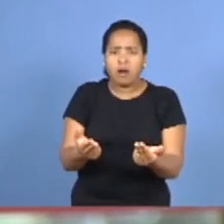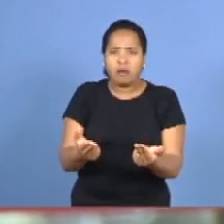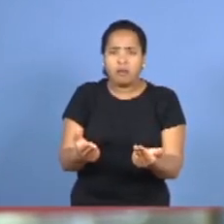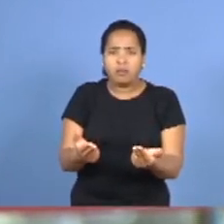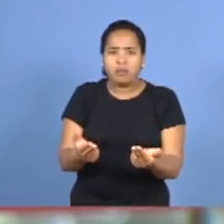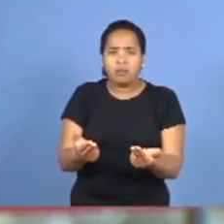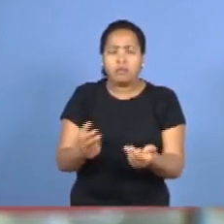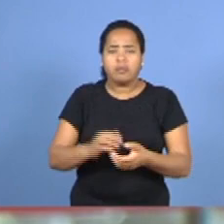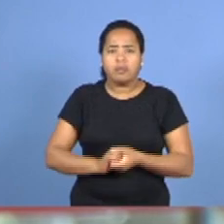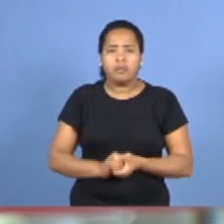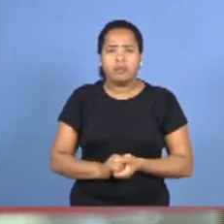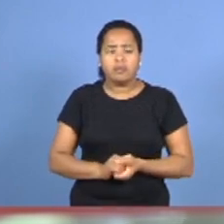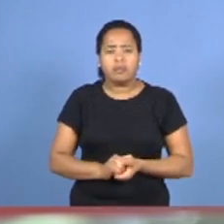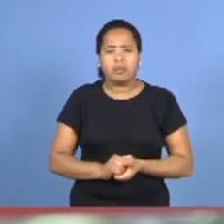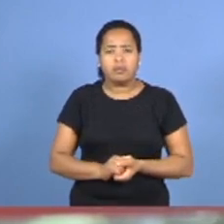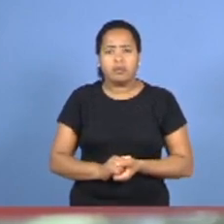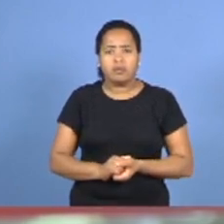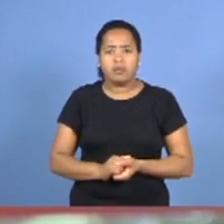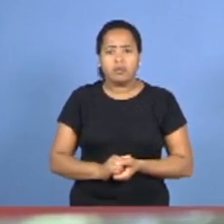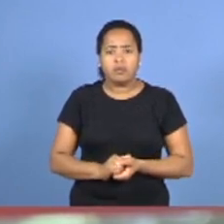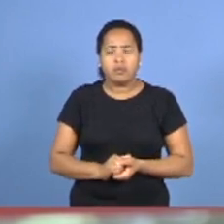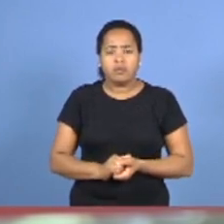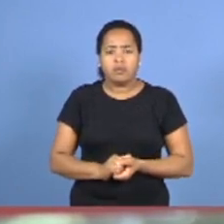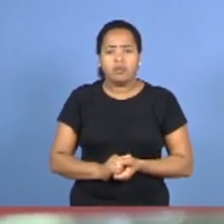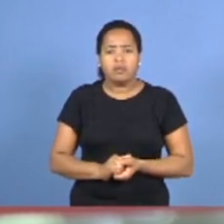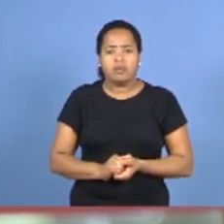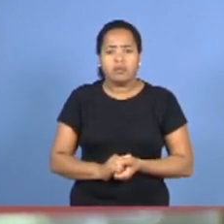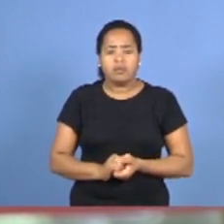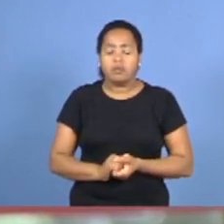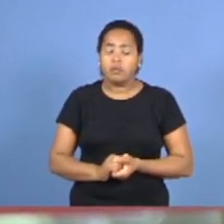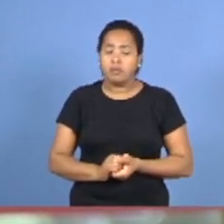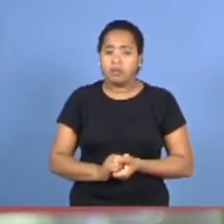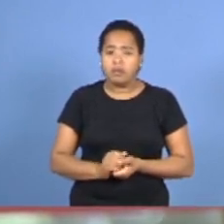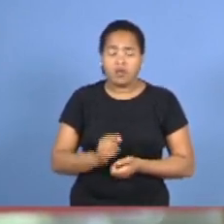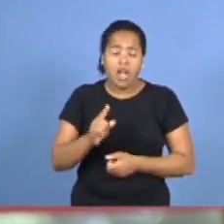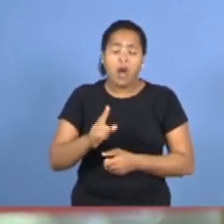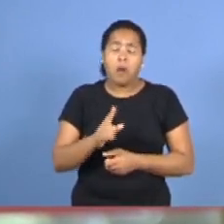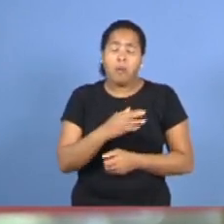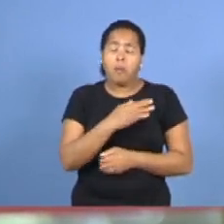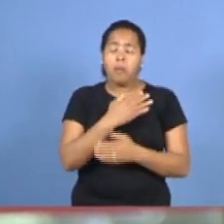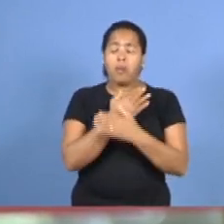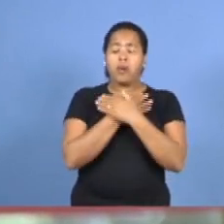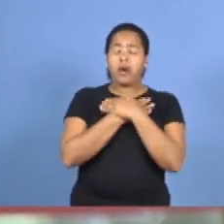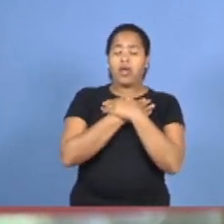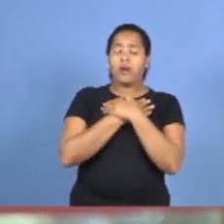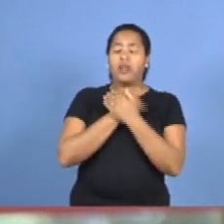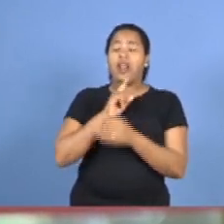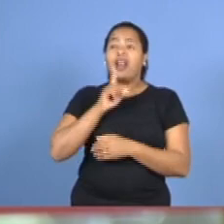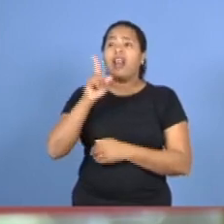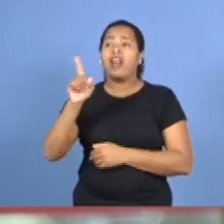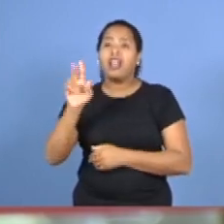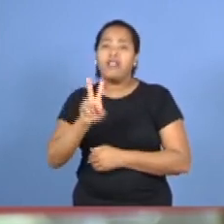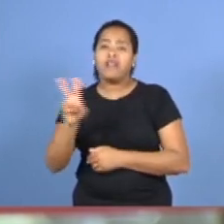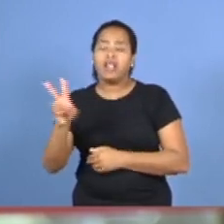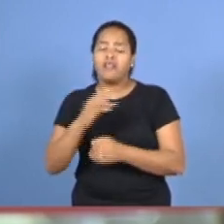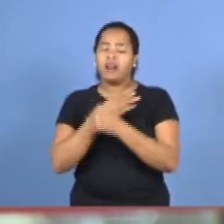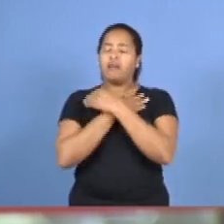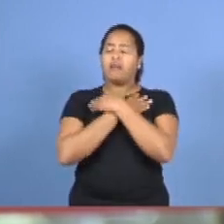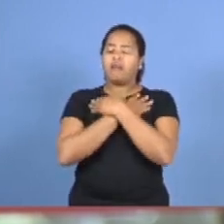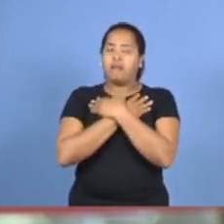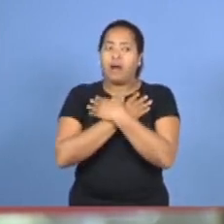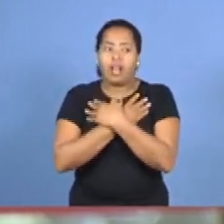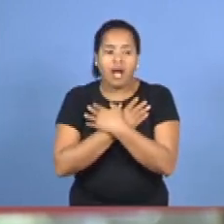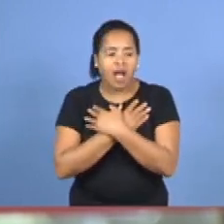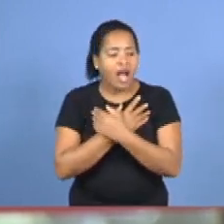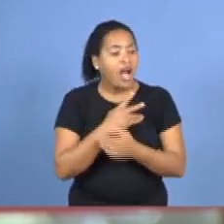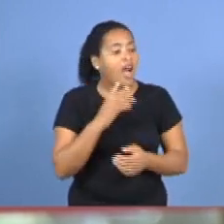morreu, né? E um dia, lá em Vila Velha, ressuscitou depois de 50 anos. O que é que você achou de Vila Velha?